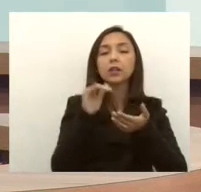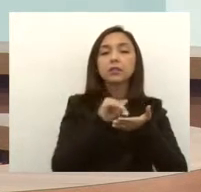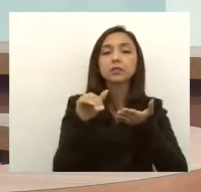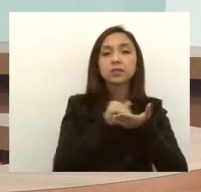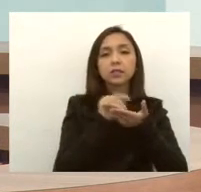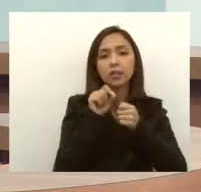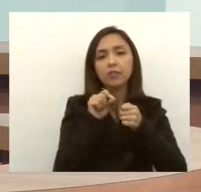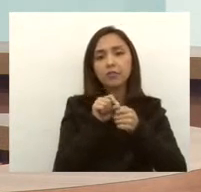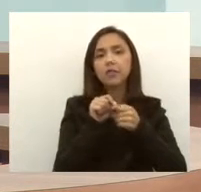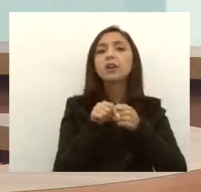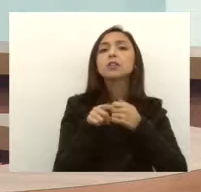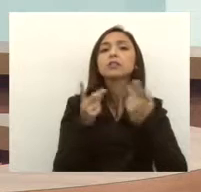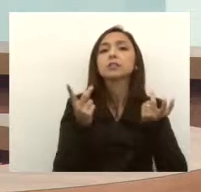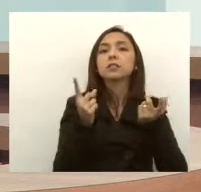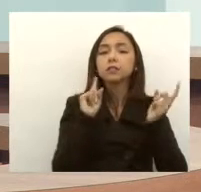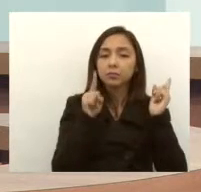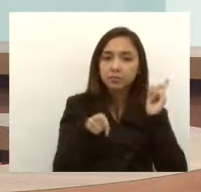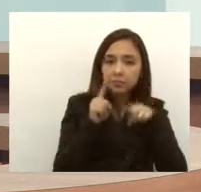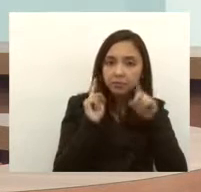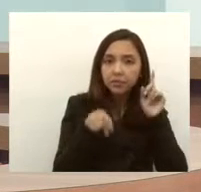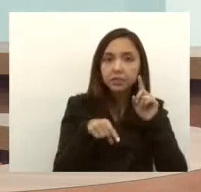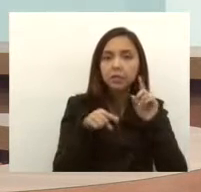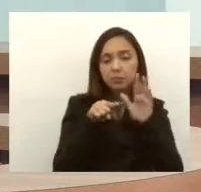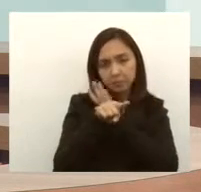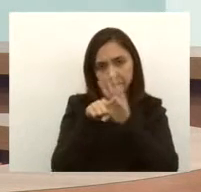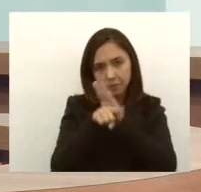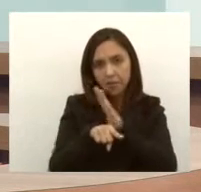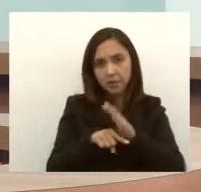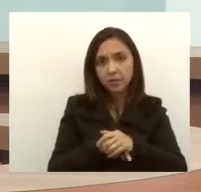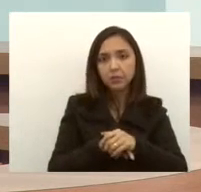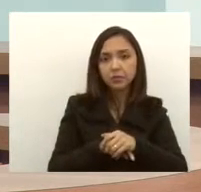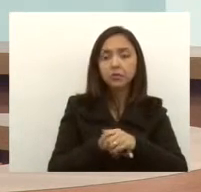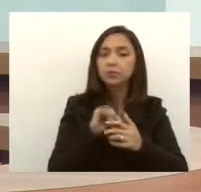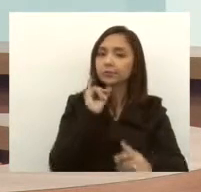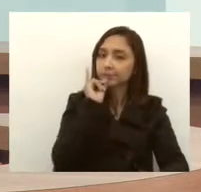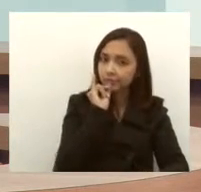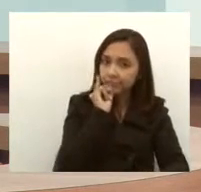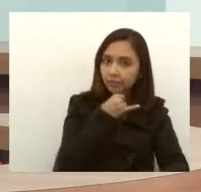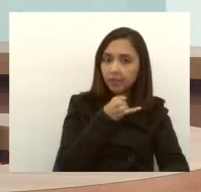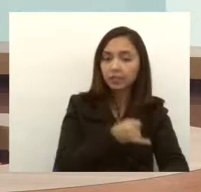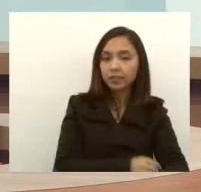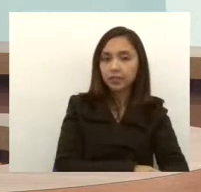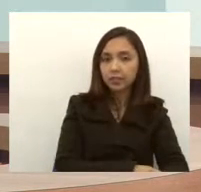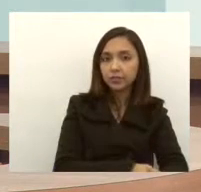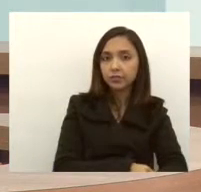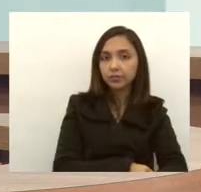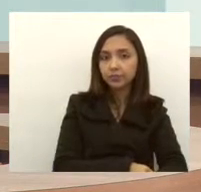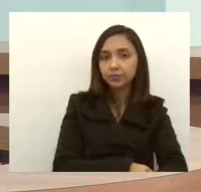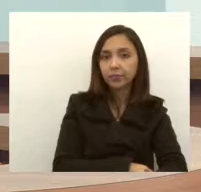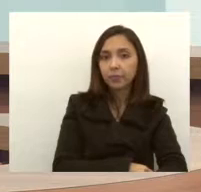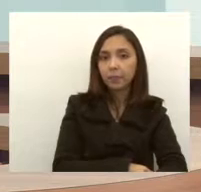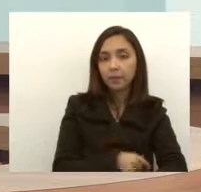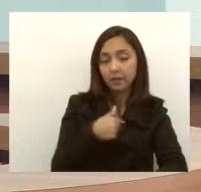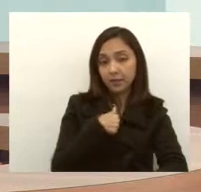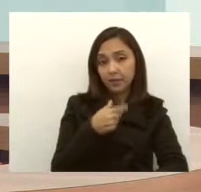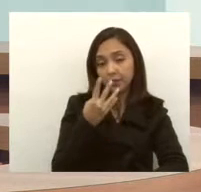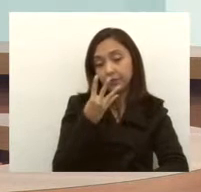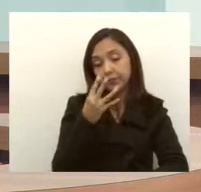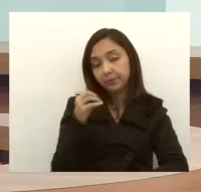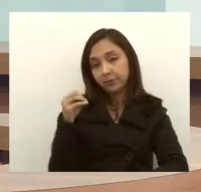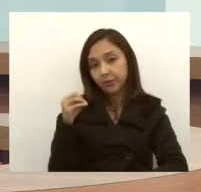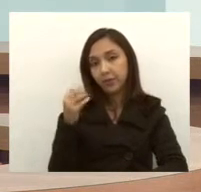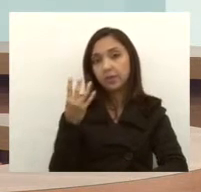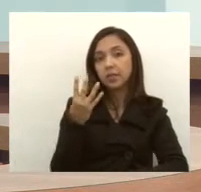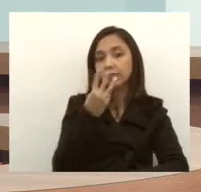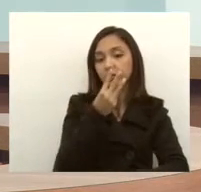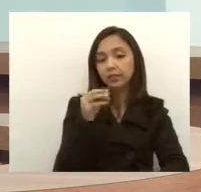estão fazendo com o seu mandato, senhor prefeito. Dá uma perguntadinha. É triste, é muito triste... Né? Vê um show de 400 mil,